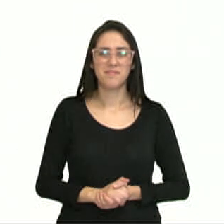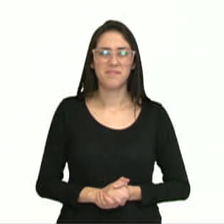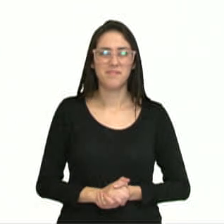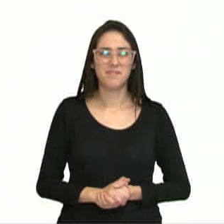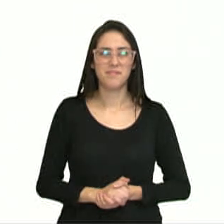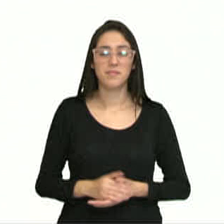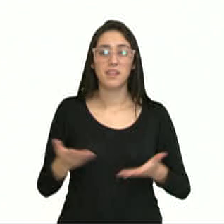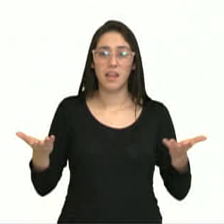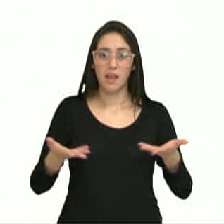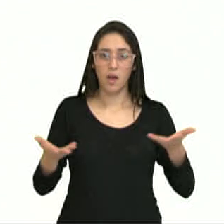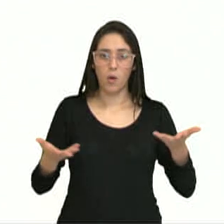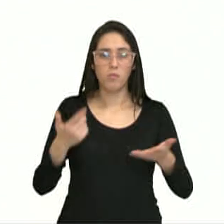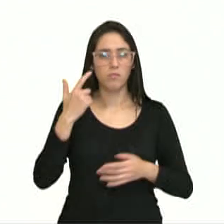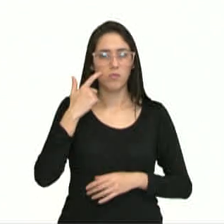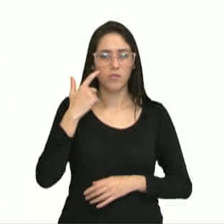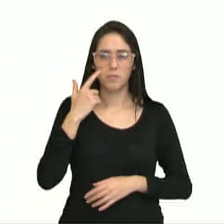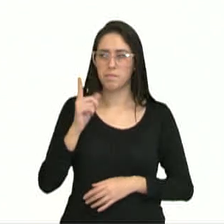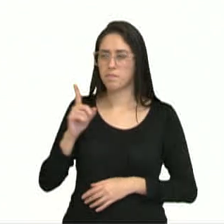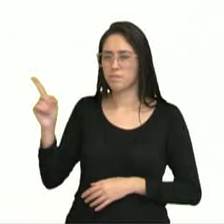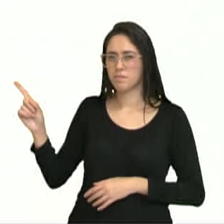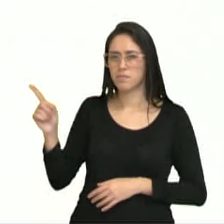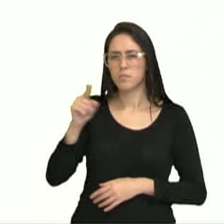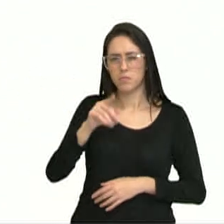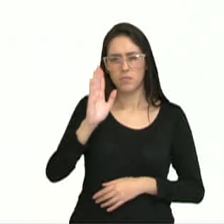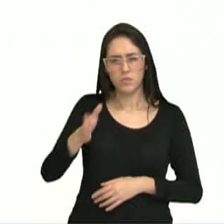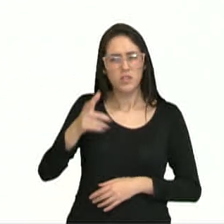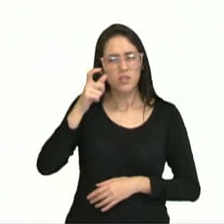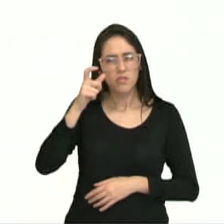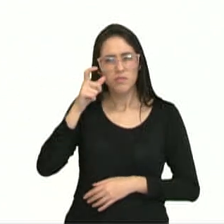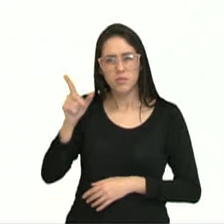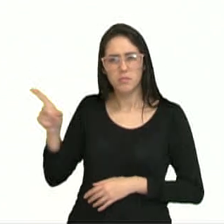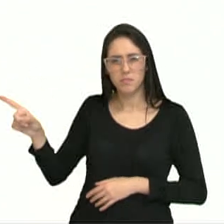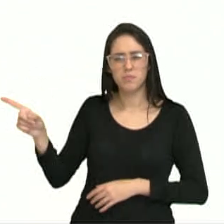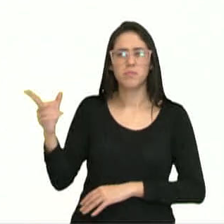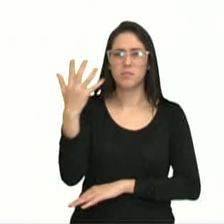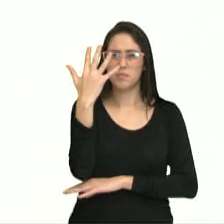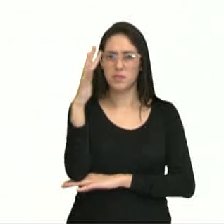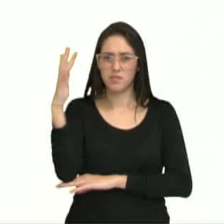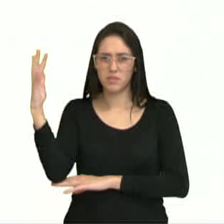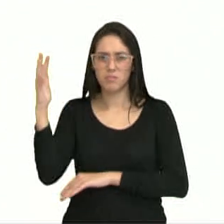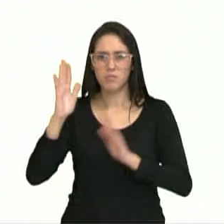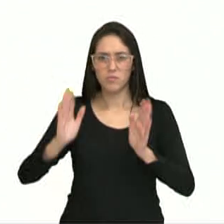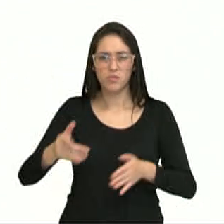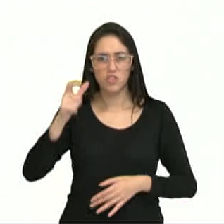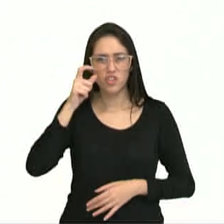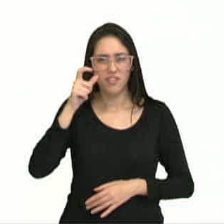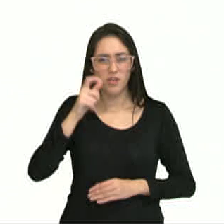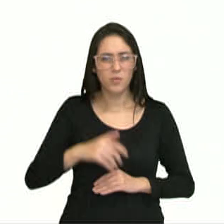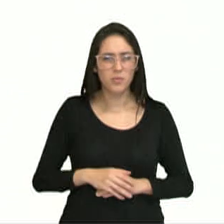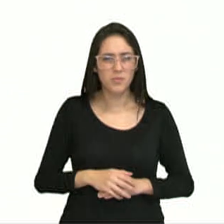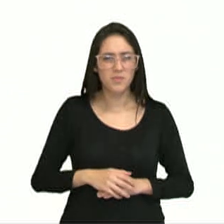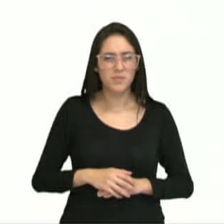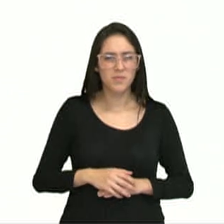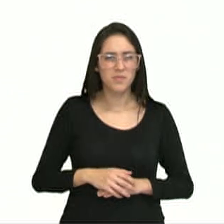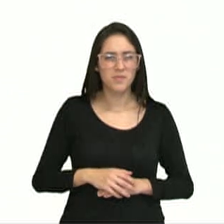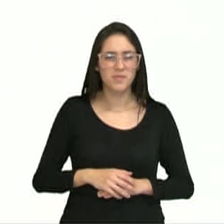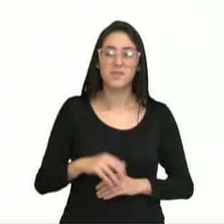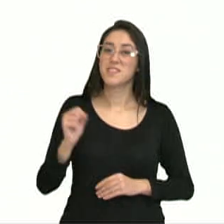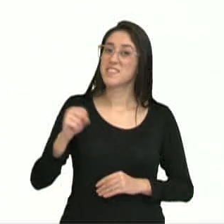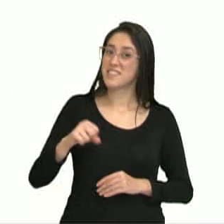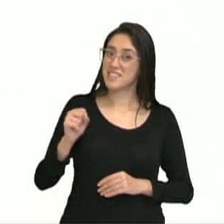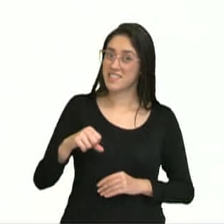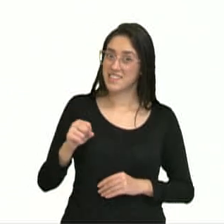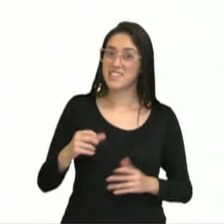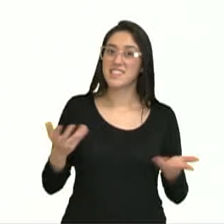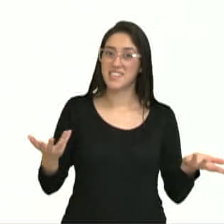Agora aqui, vocês já observaram essa vegetação alguma vez aqui? Não, sim, né?